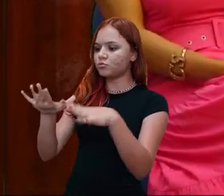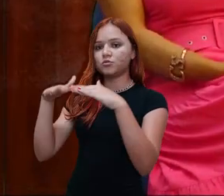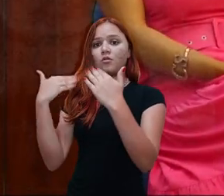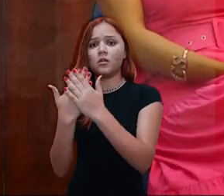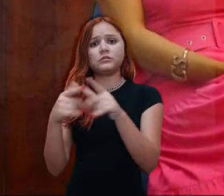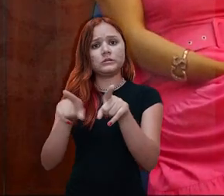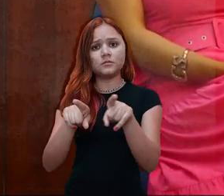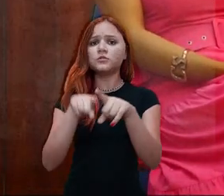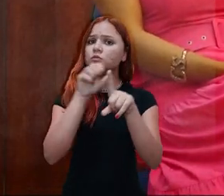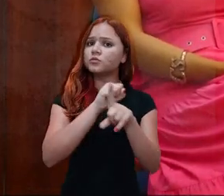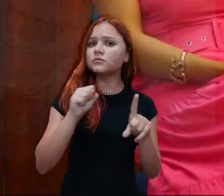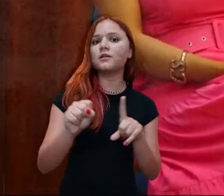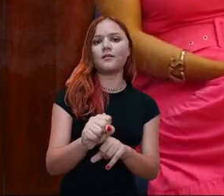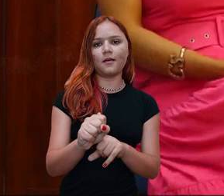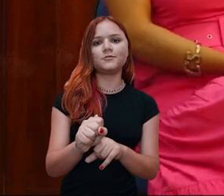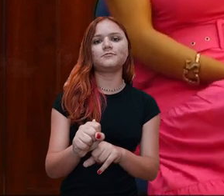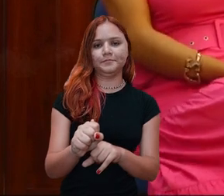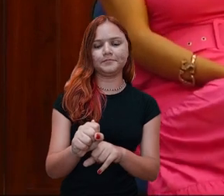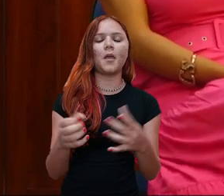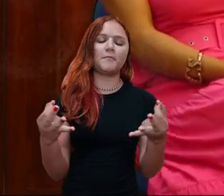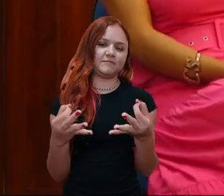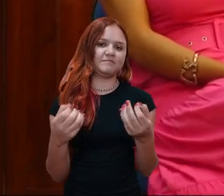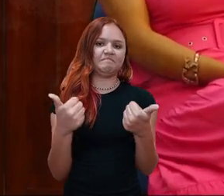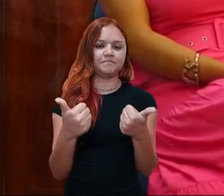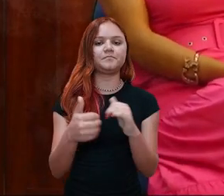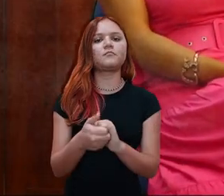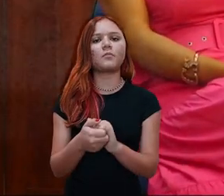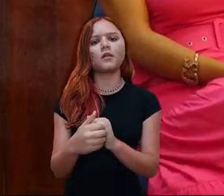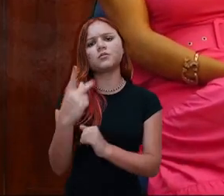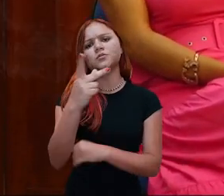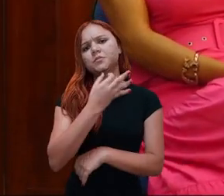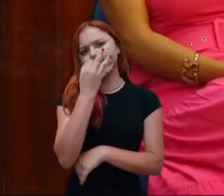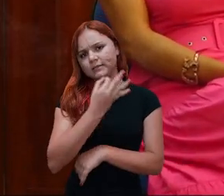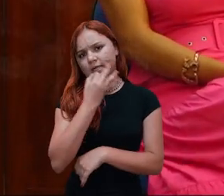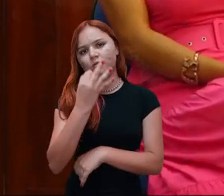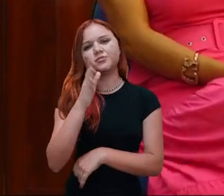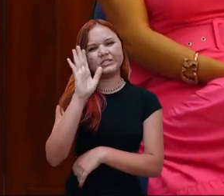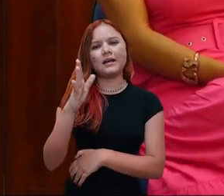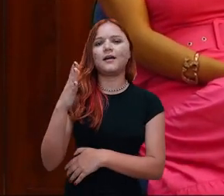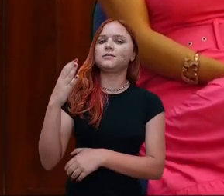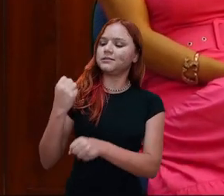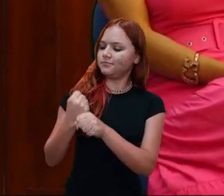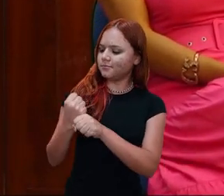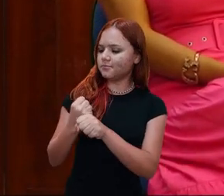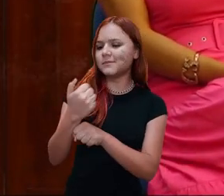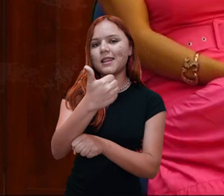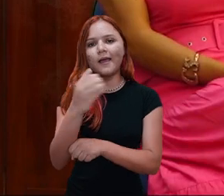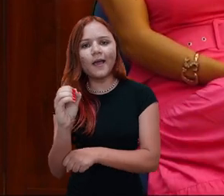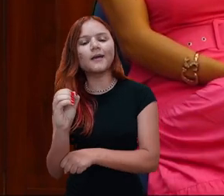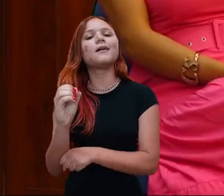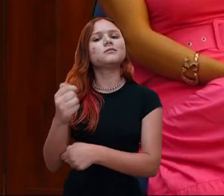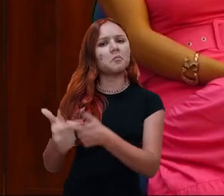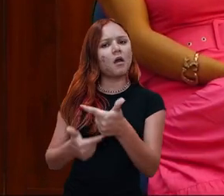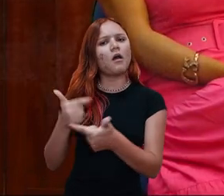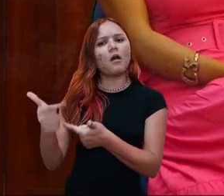escolar, como na sociedade. Perfeito. E o que você considera, durante esses 10 anos de